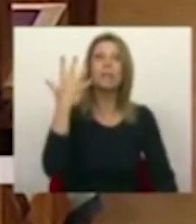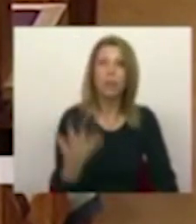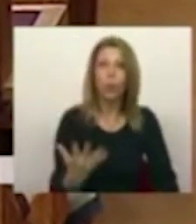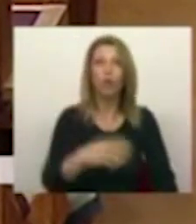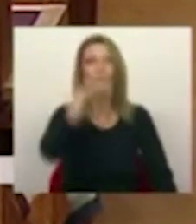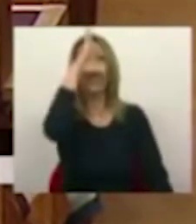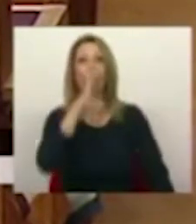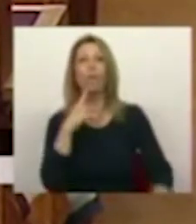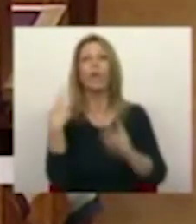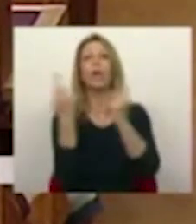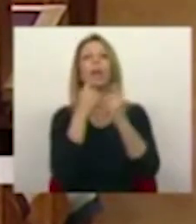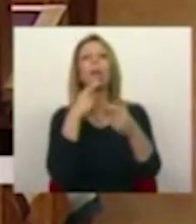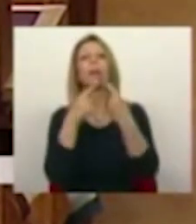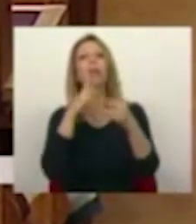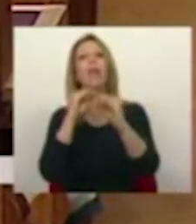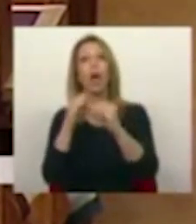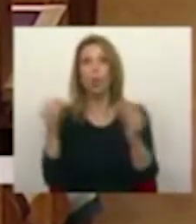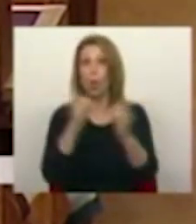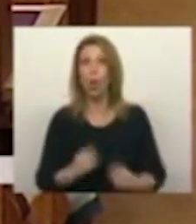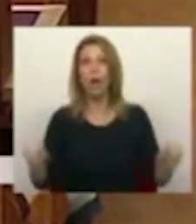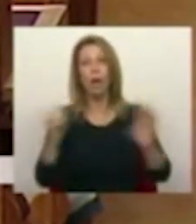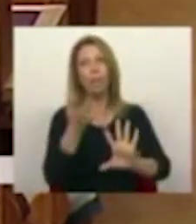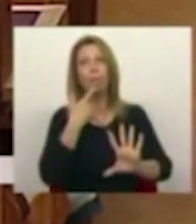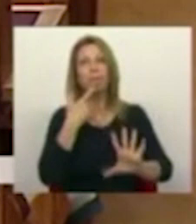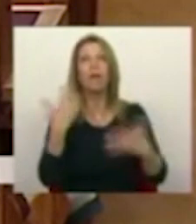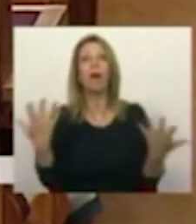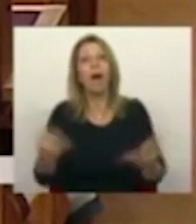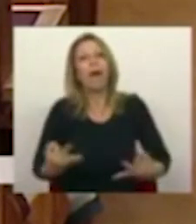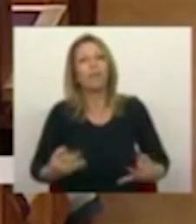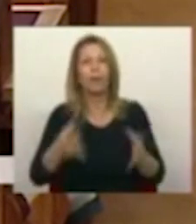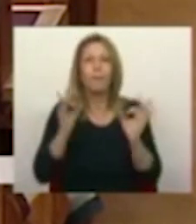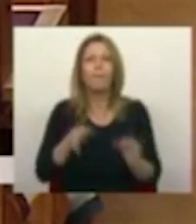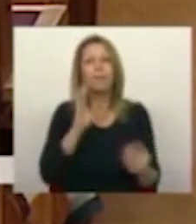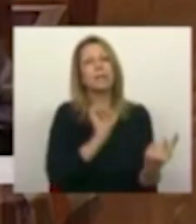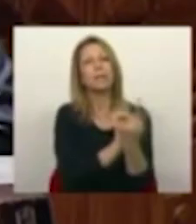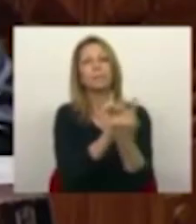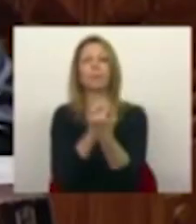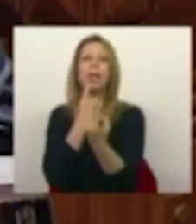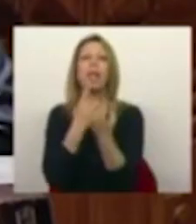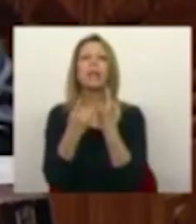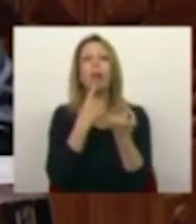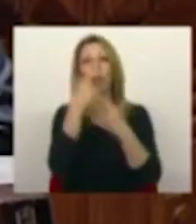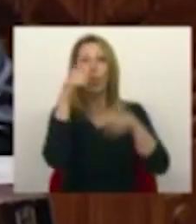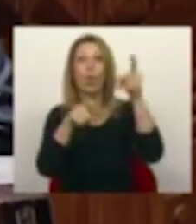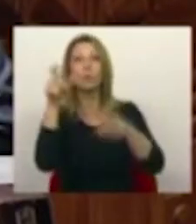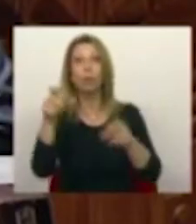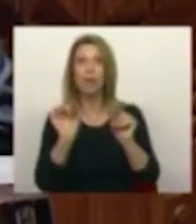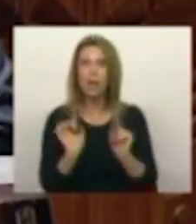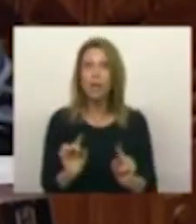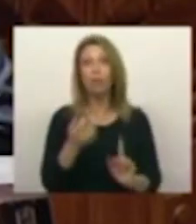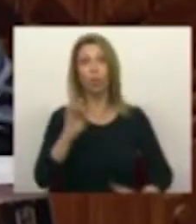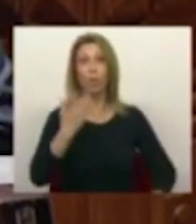ninguém, percebe que afinal tem que dialogar com as pessoas. Foi o que o PSD disse. Foi o que o PSD disse.